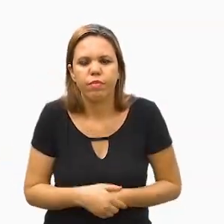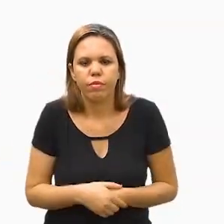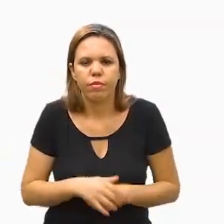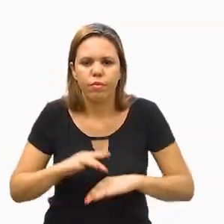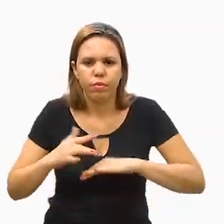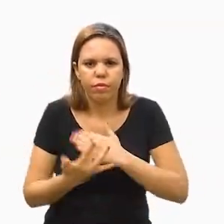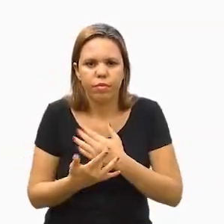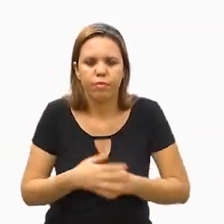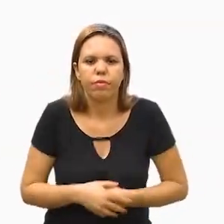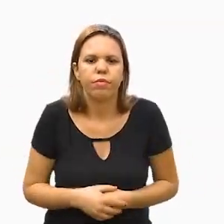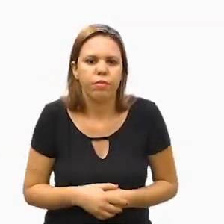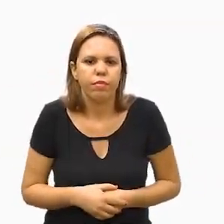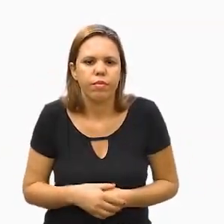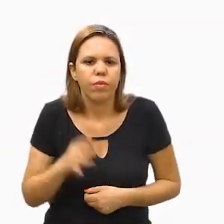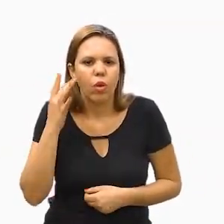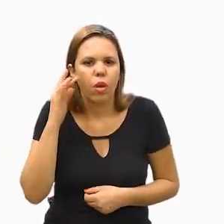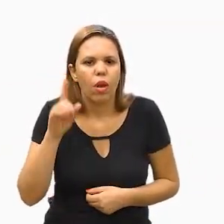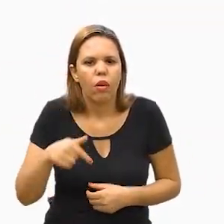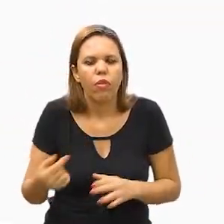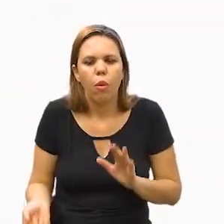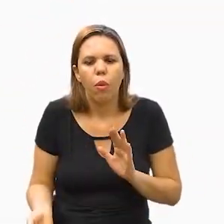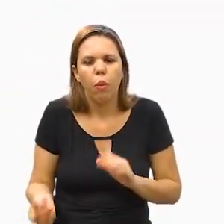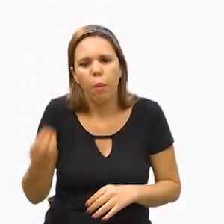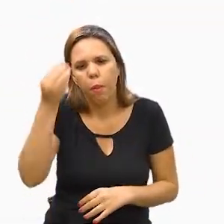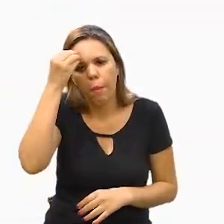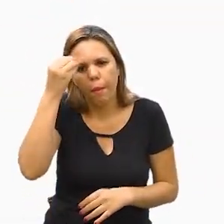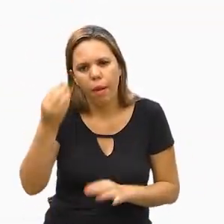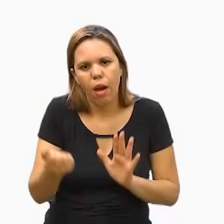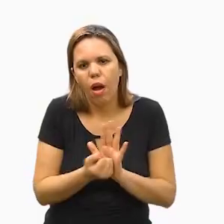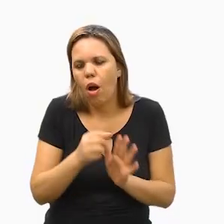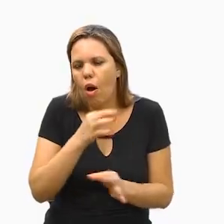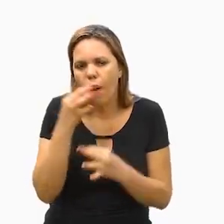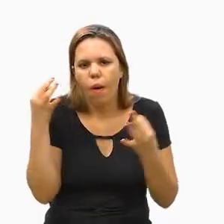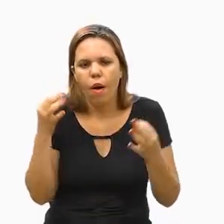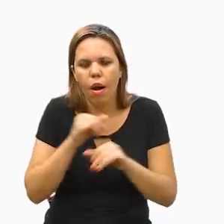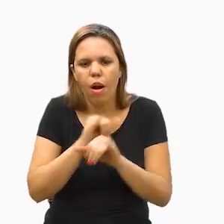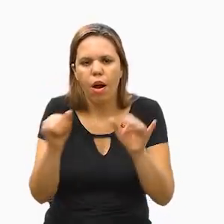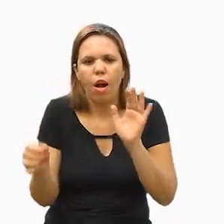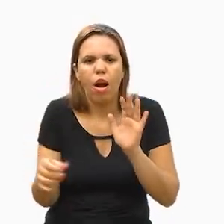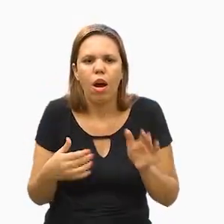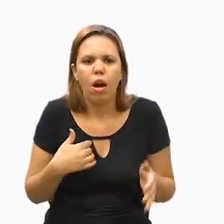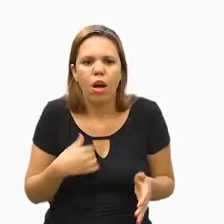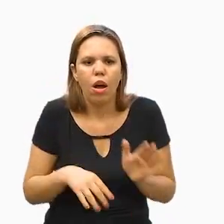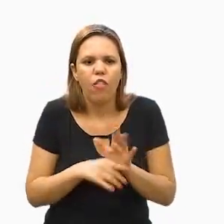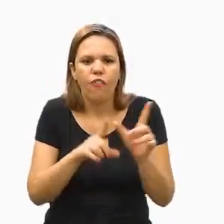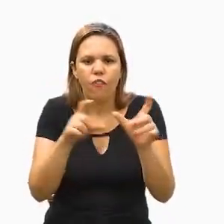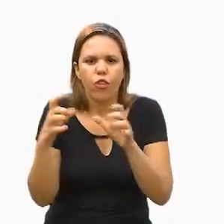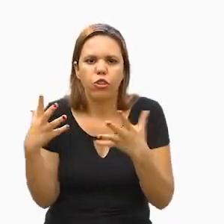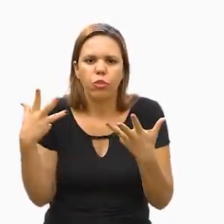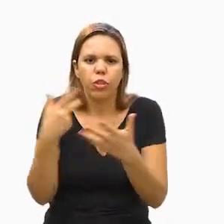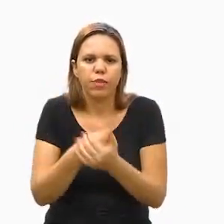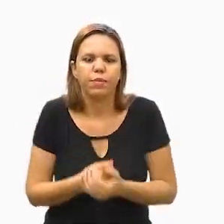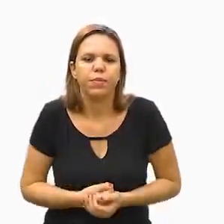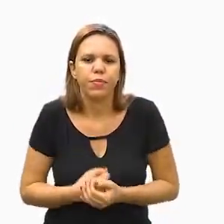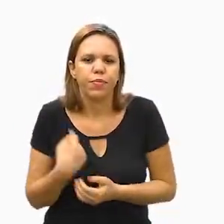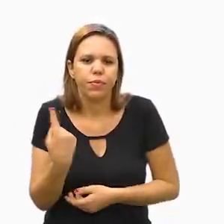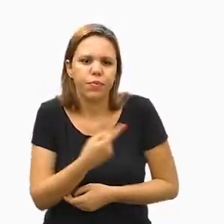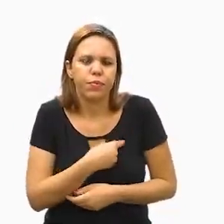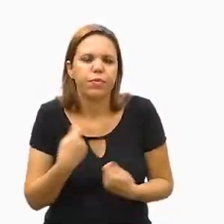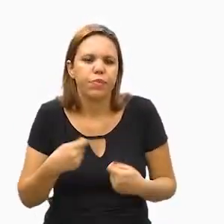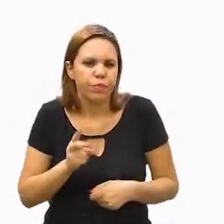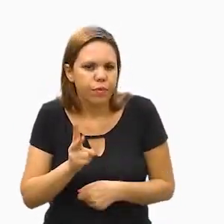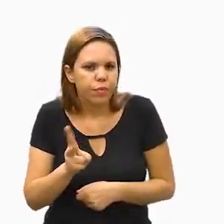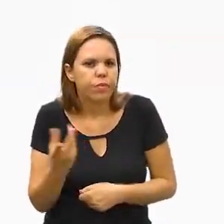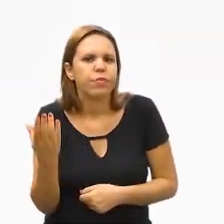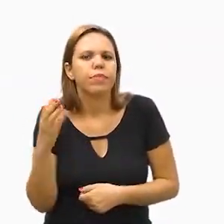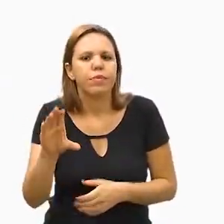rede social, eu acho que foi um marco assim, porque a gente tem que fazer uma foto bonita, a gente tem que sempre